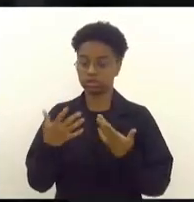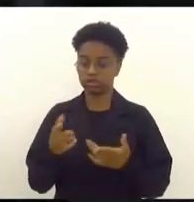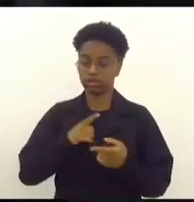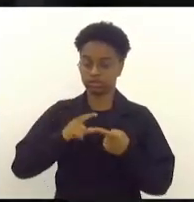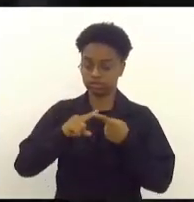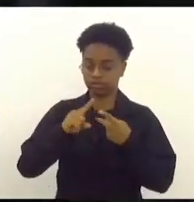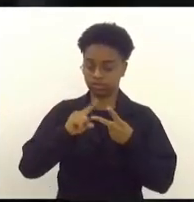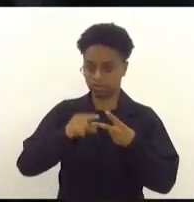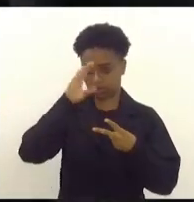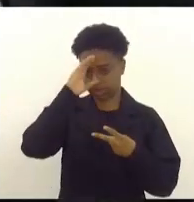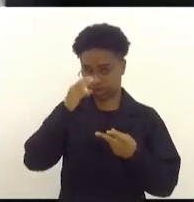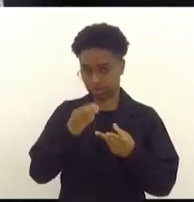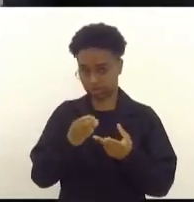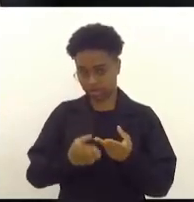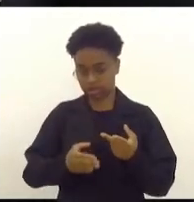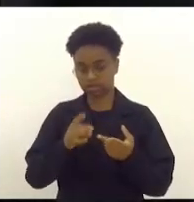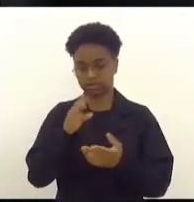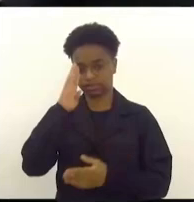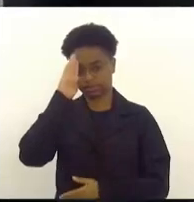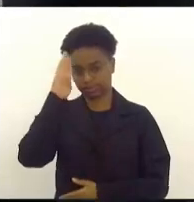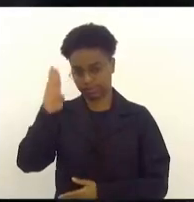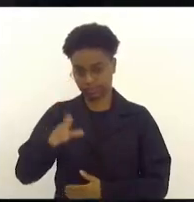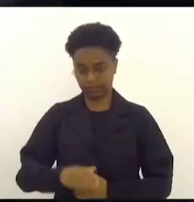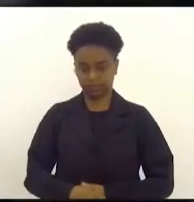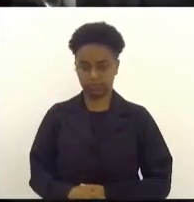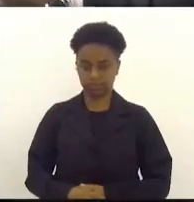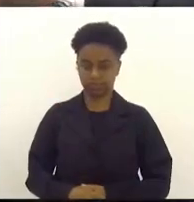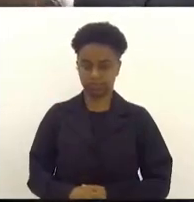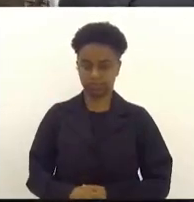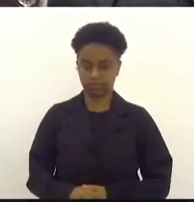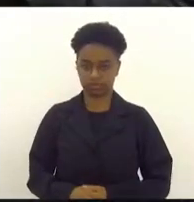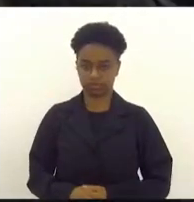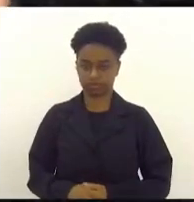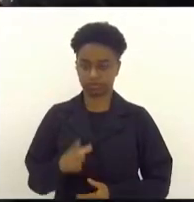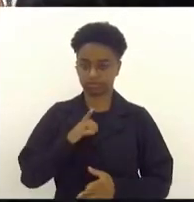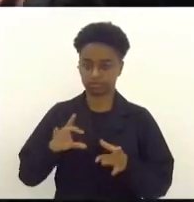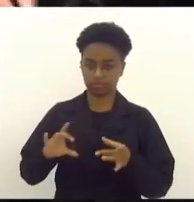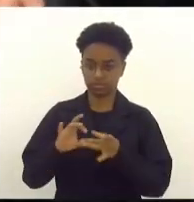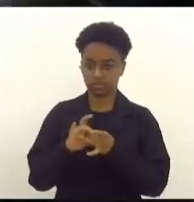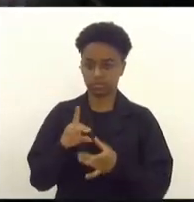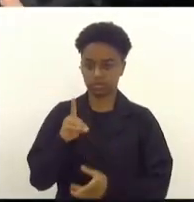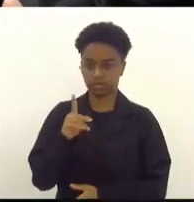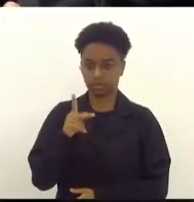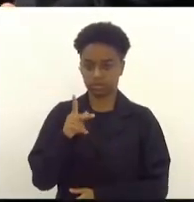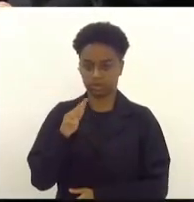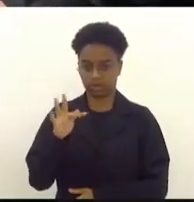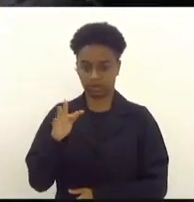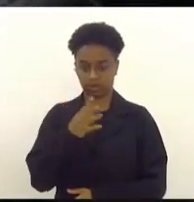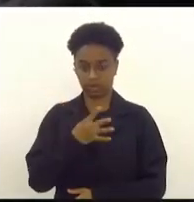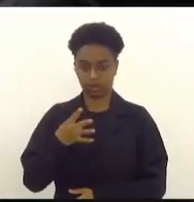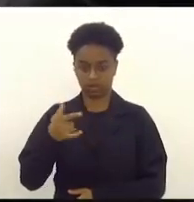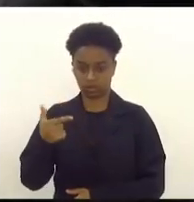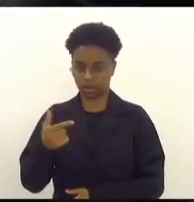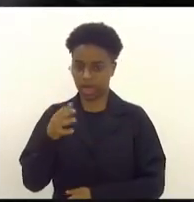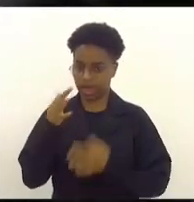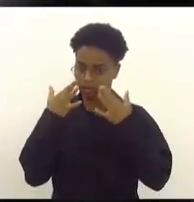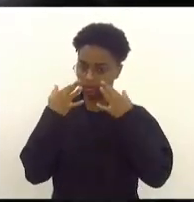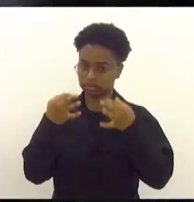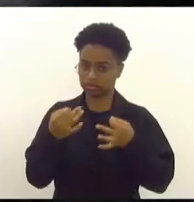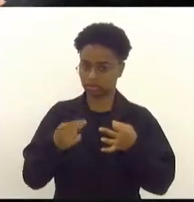as duas principais teses Deputado Chico que estão na dpf 442 Atenção senhores